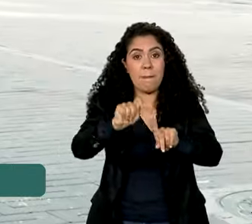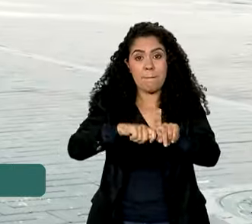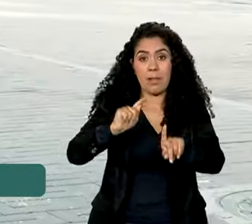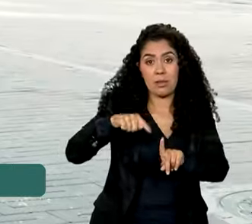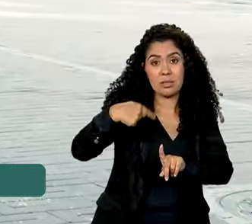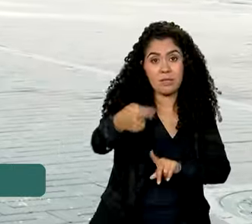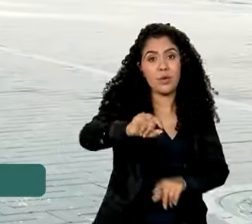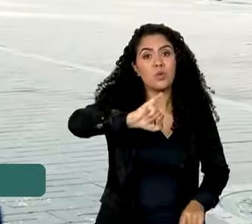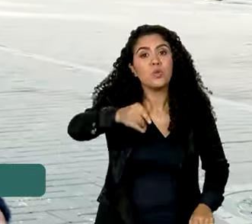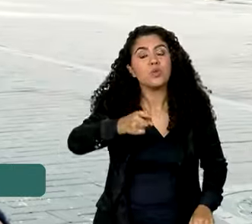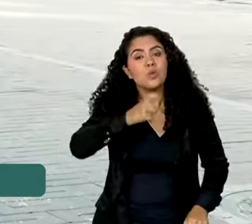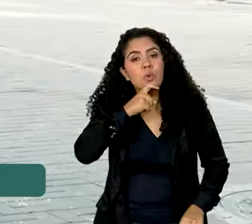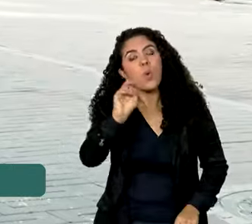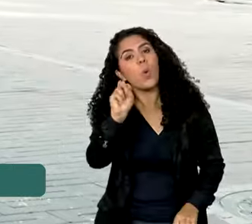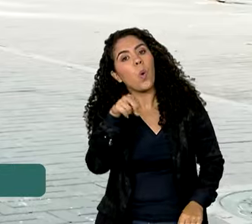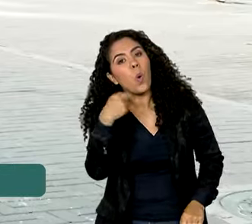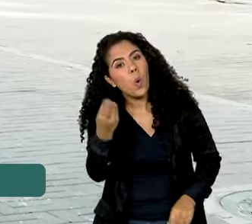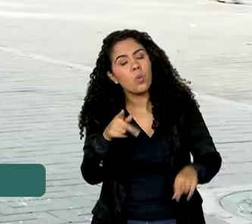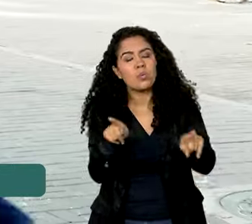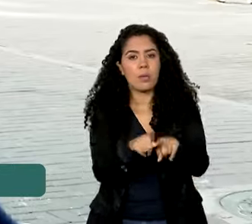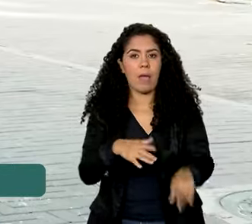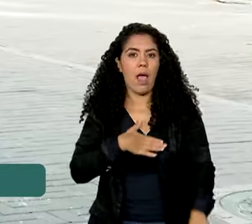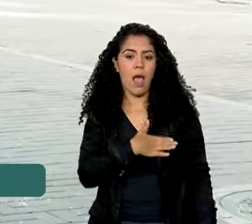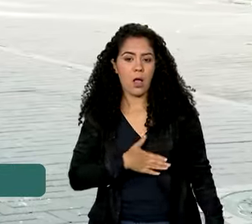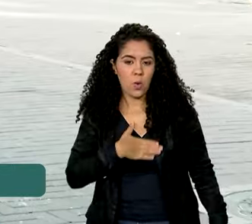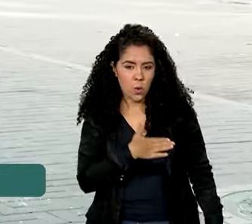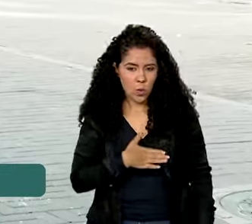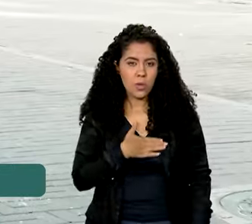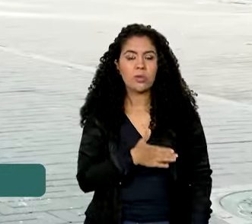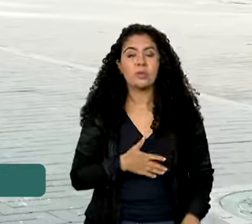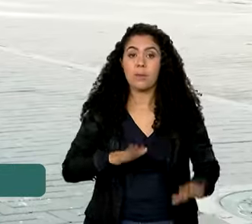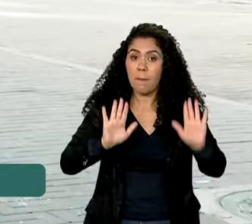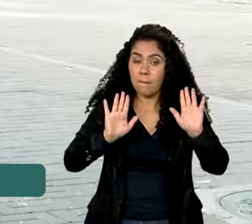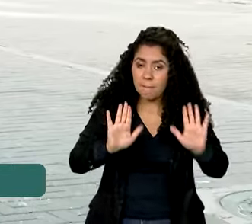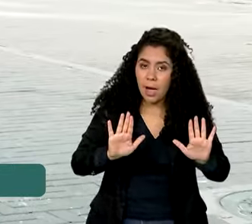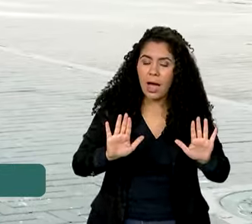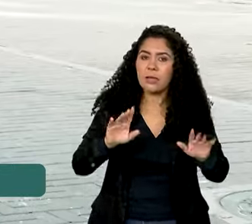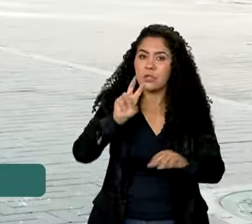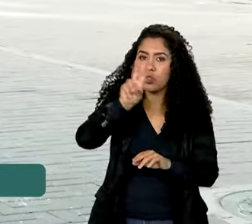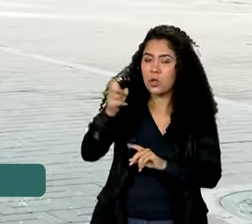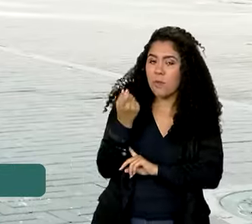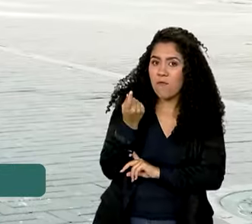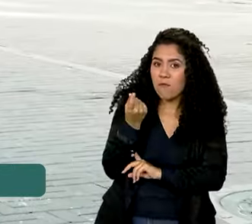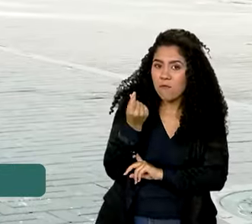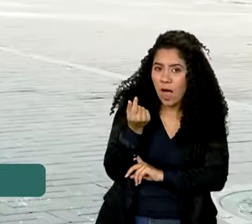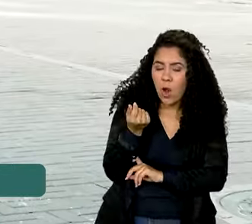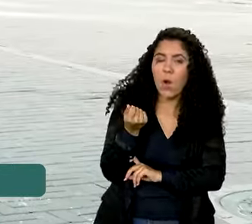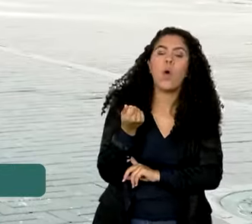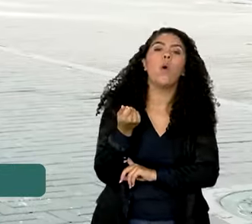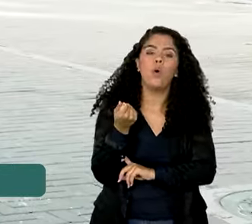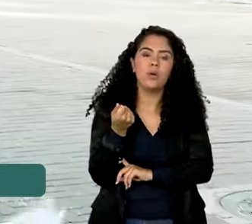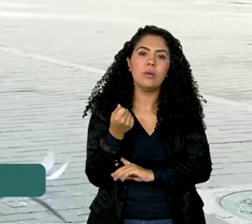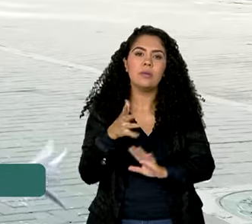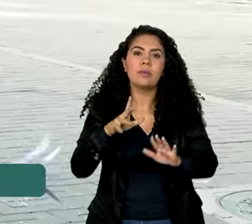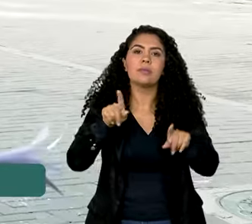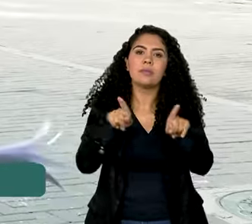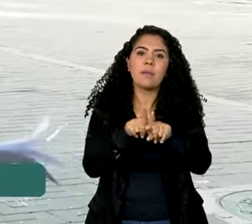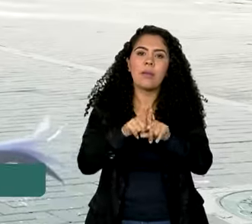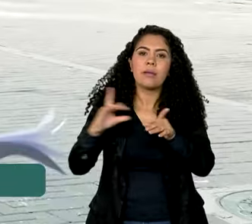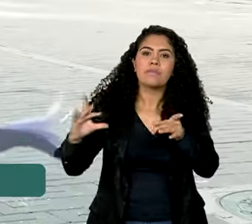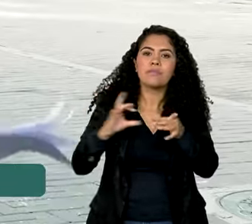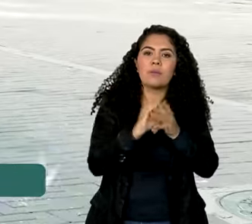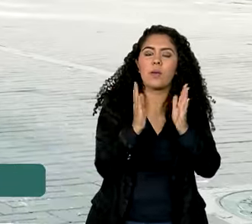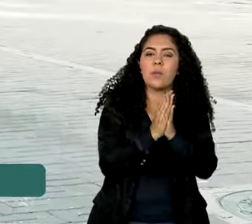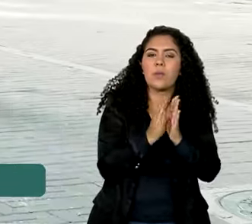mês, em julho, ou no máximo em agosto, já com os valores retroativos ao mês de aniversário. A